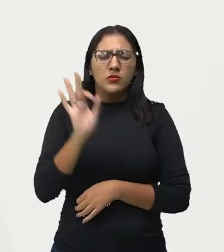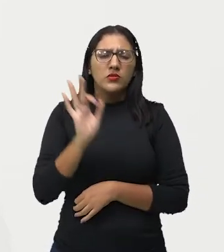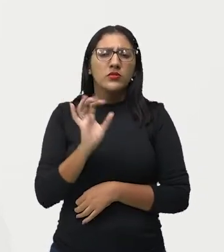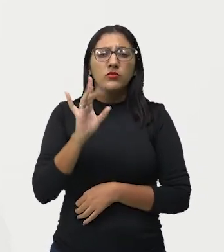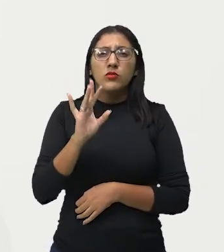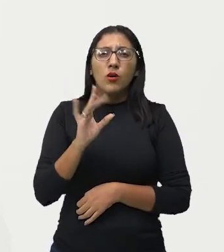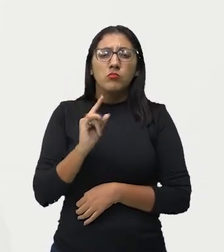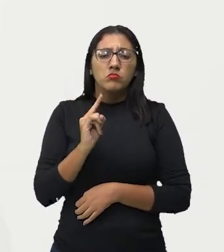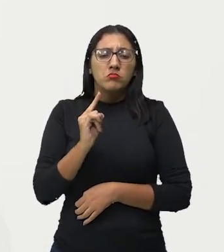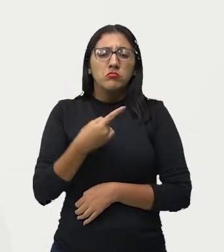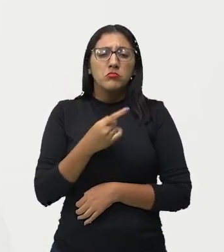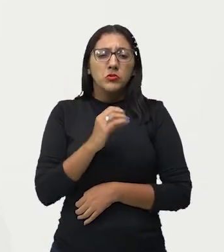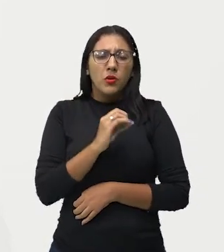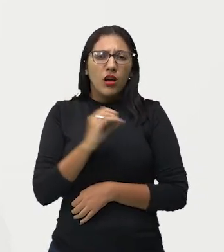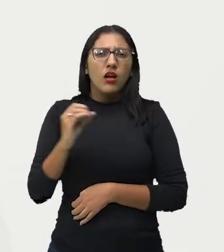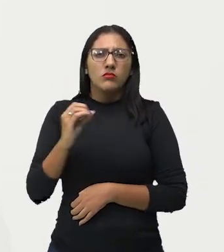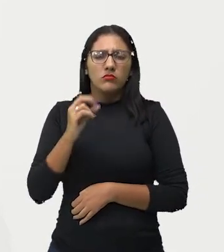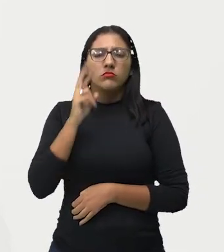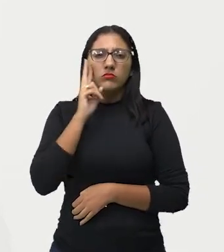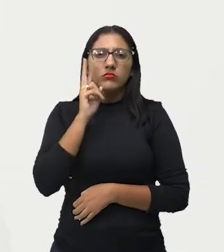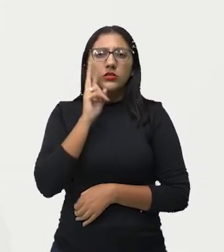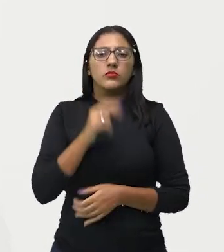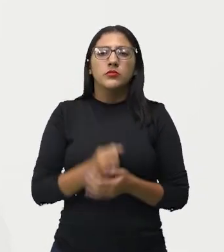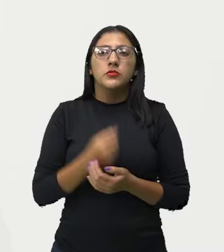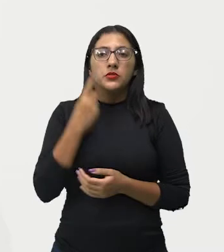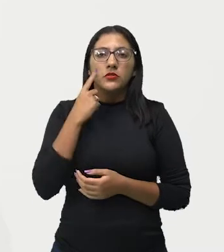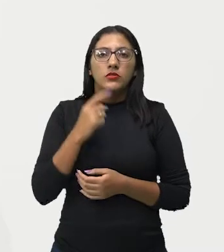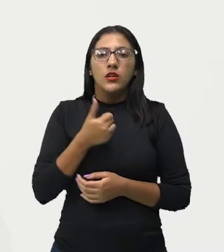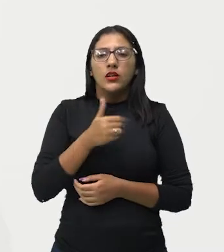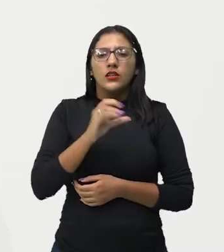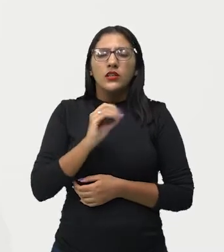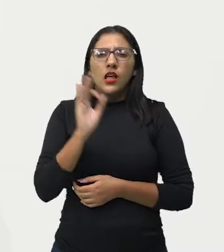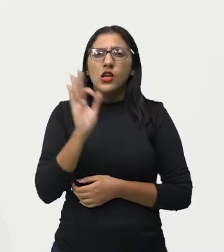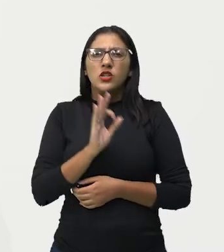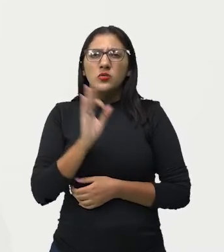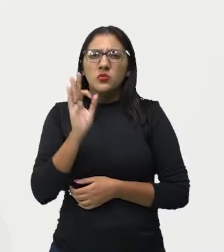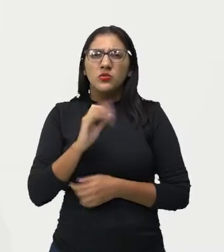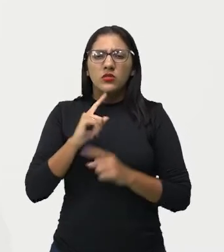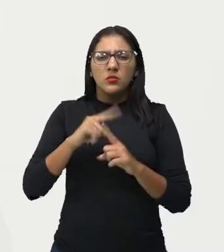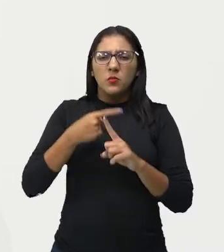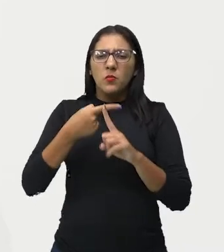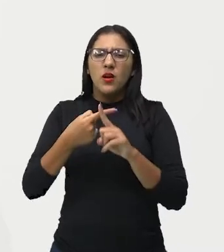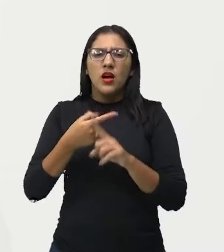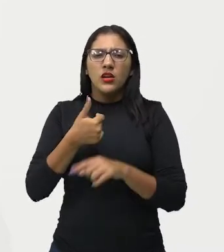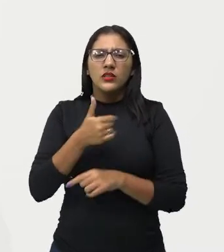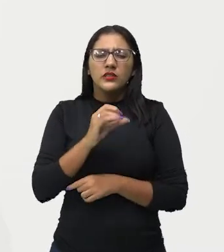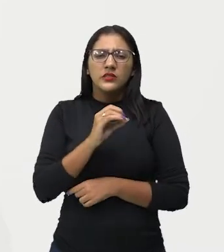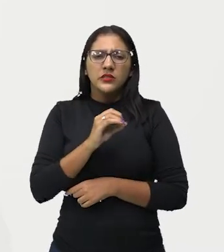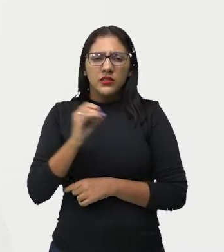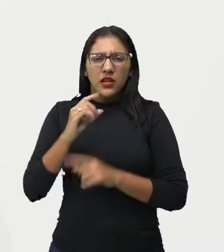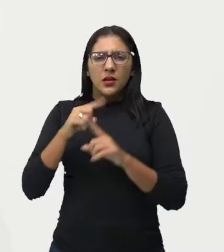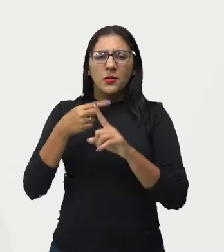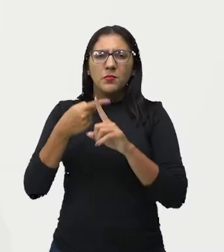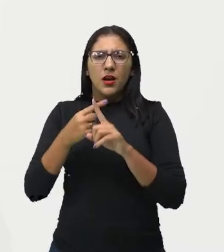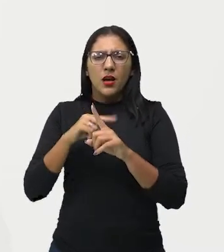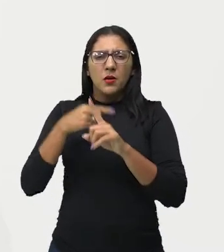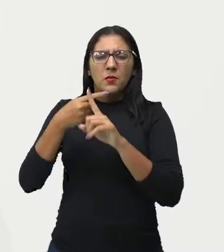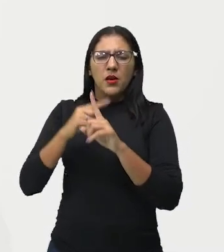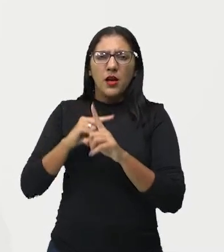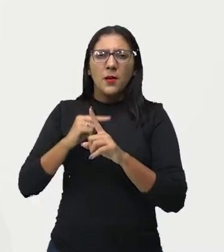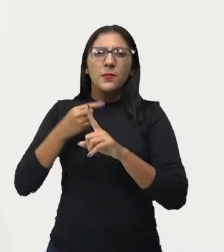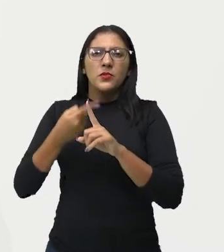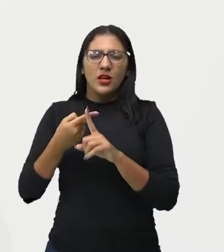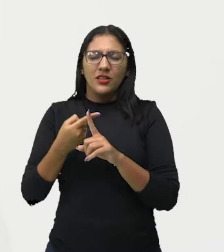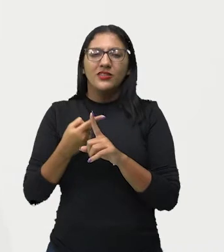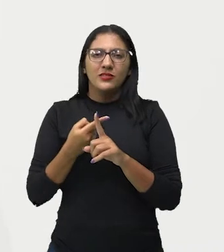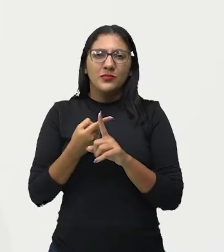nosso valor inicial. O valor inicial não era 1.000? A gente calculou 10% de 1.000, descobriu então que os juros era